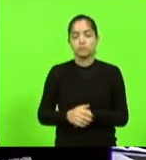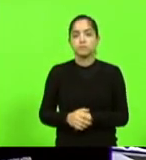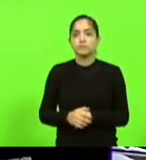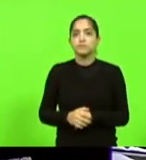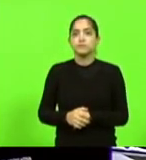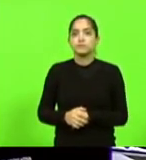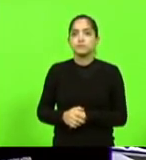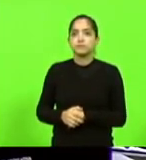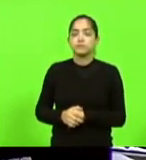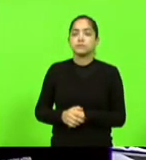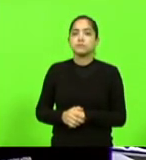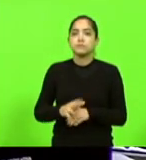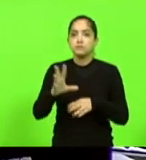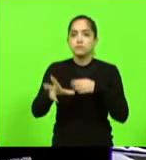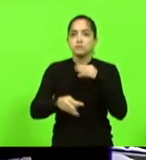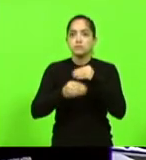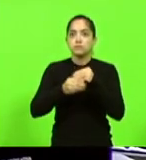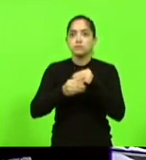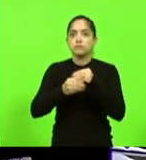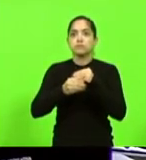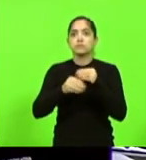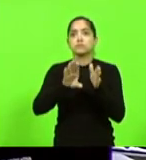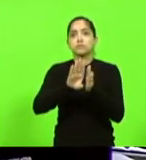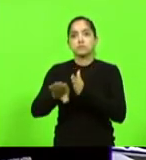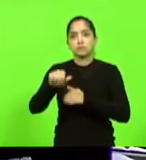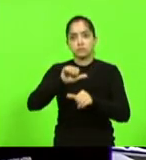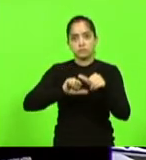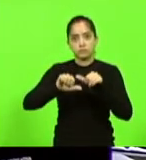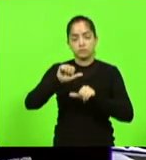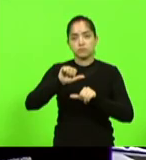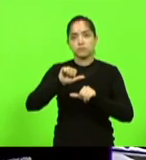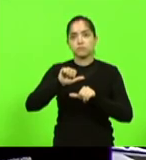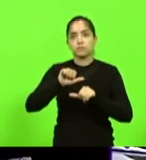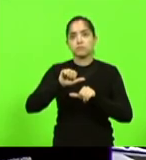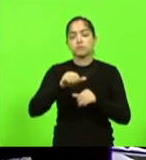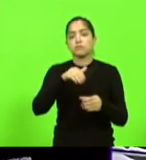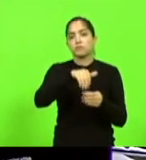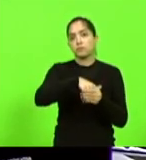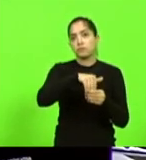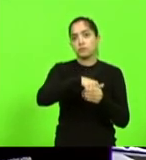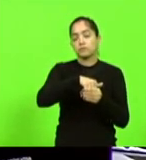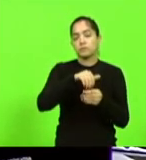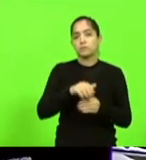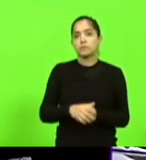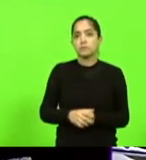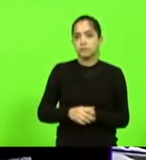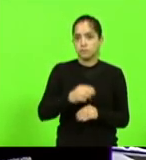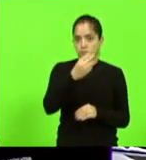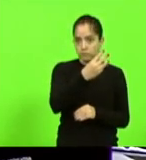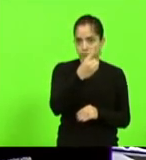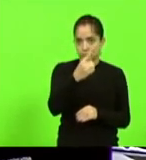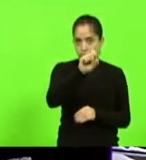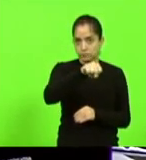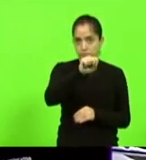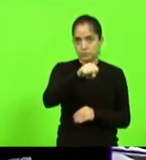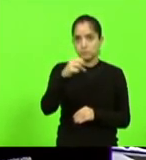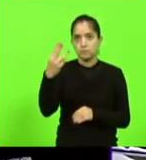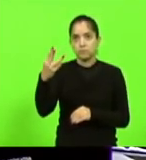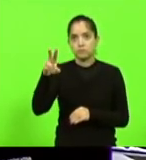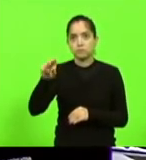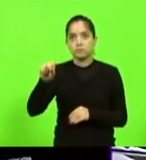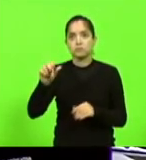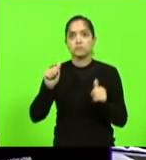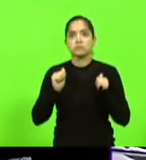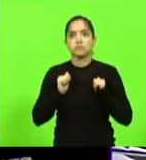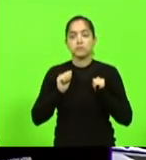2021, com emenda supressiva e modificativa, obtendo a seguinte votação: 31 votos sim, 3 votos não